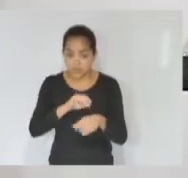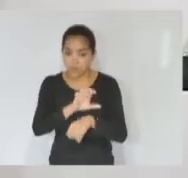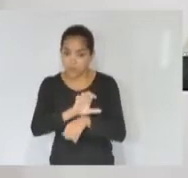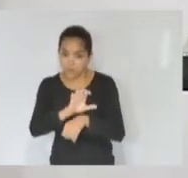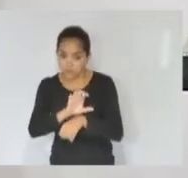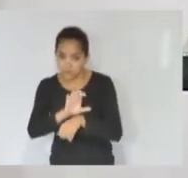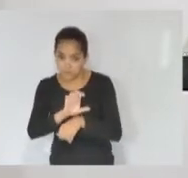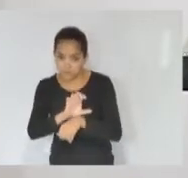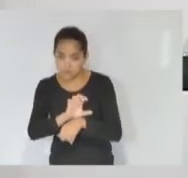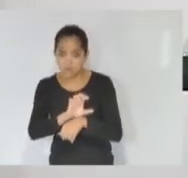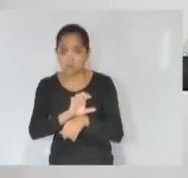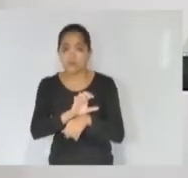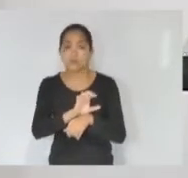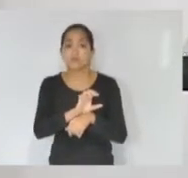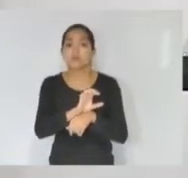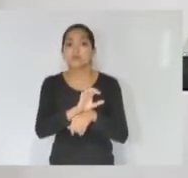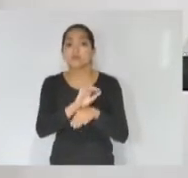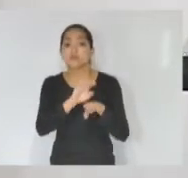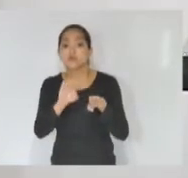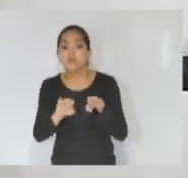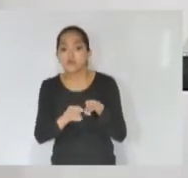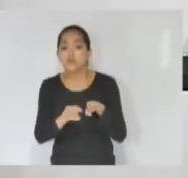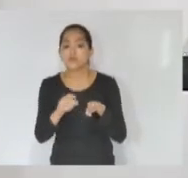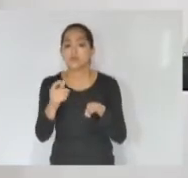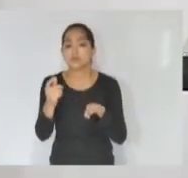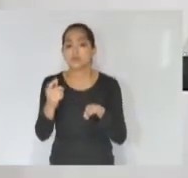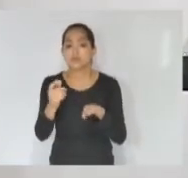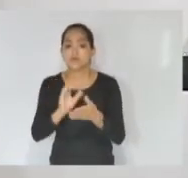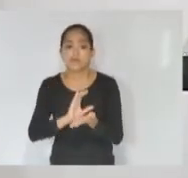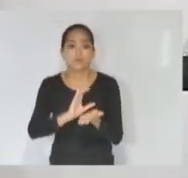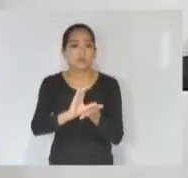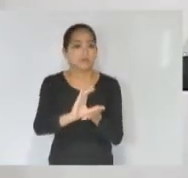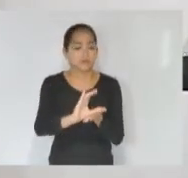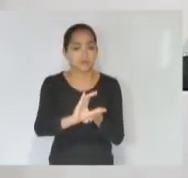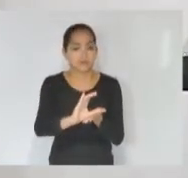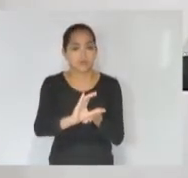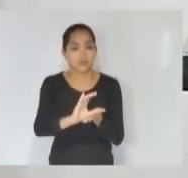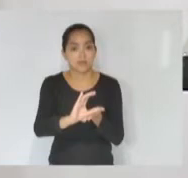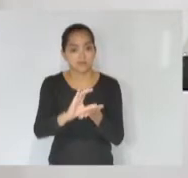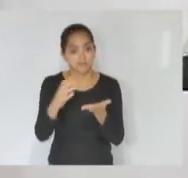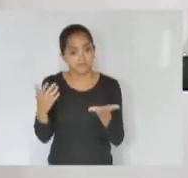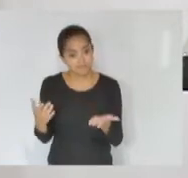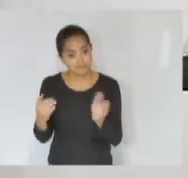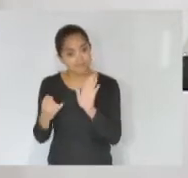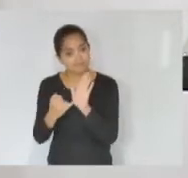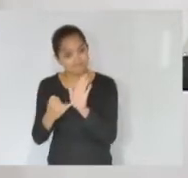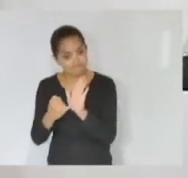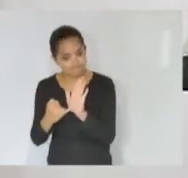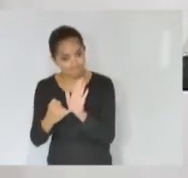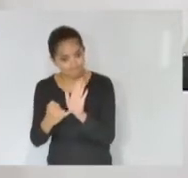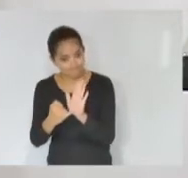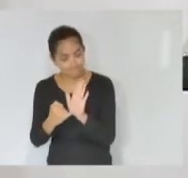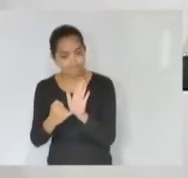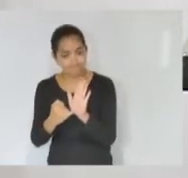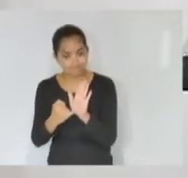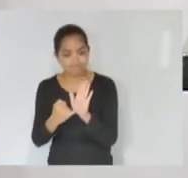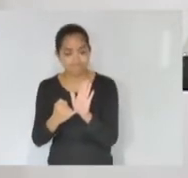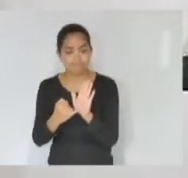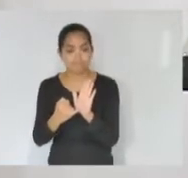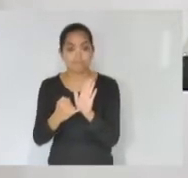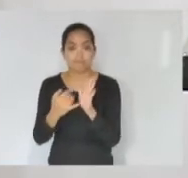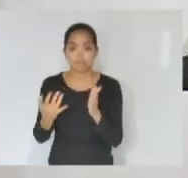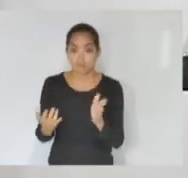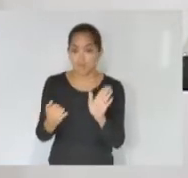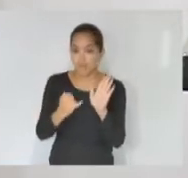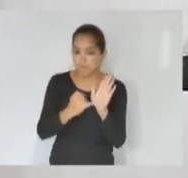entes subnacionais que eles são financiados quase que exclusivamente por imposto sobre consumo, ou seja, aqueles